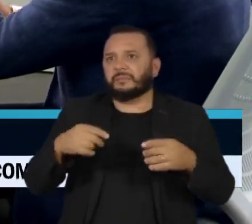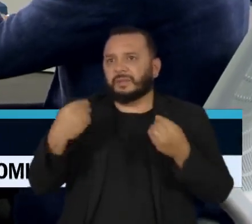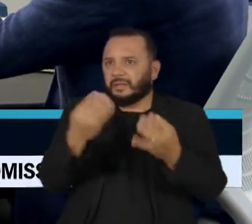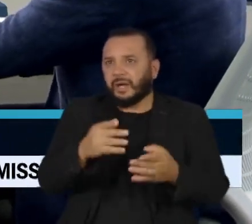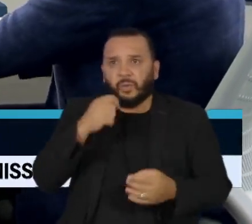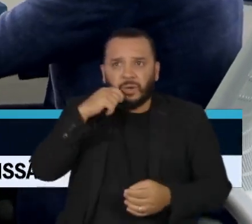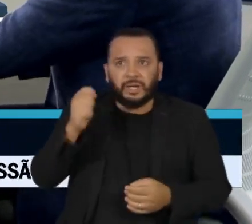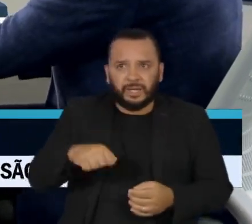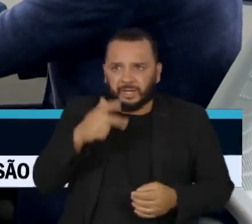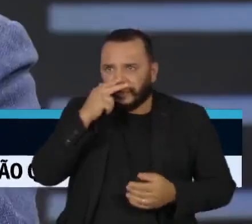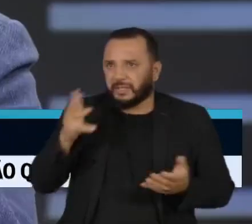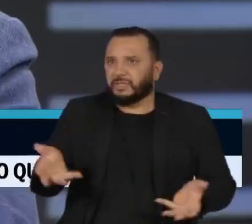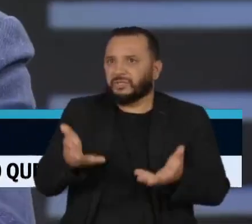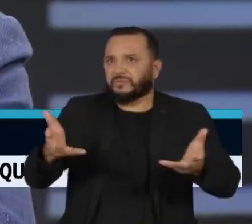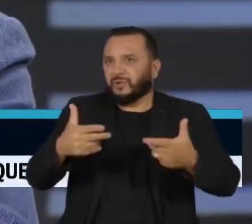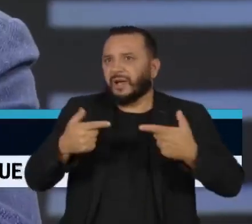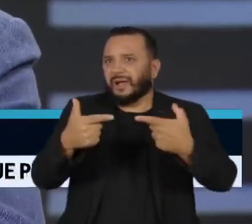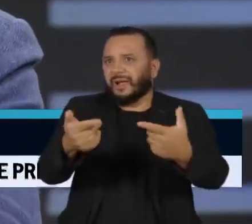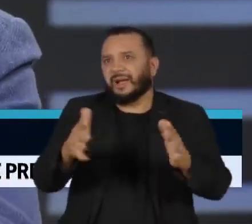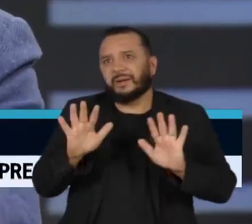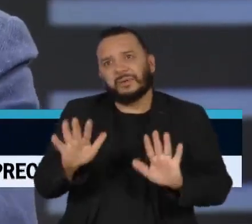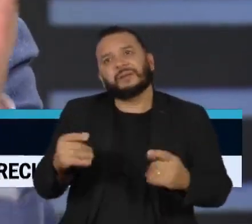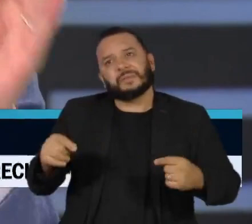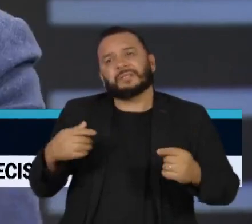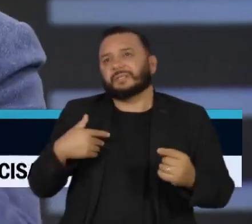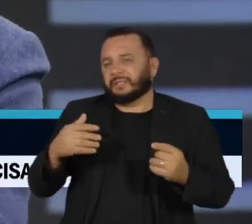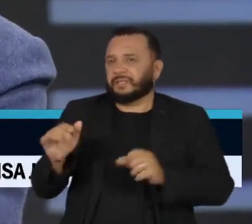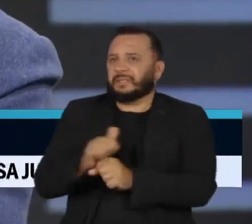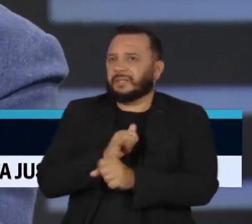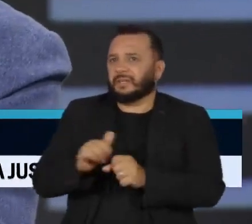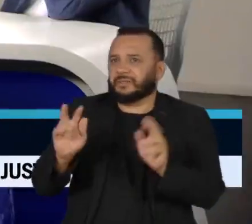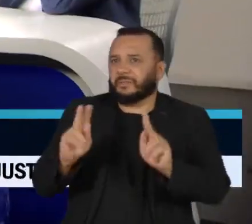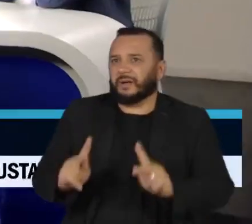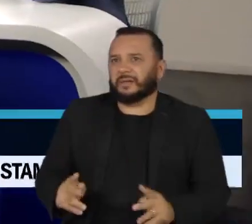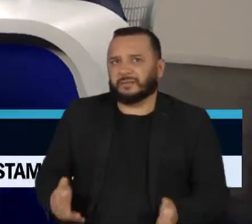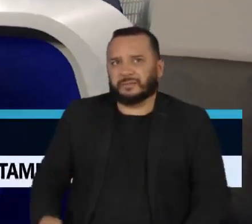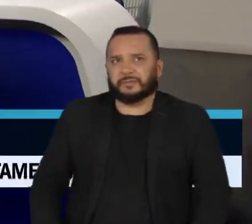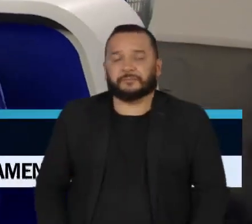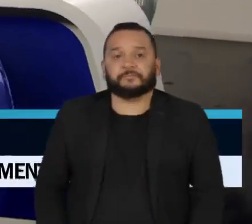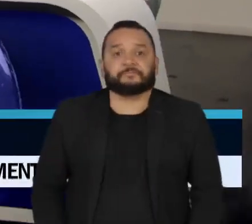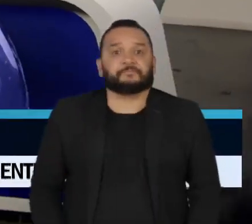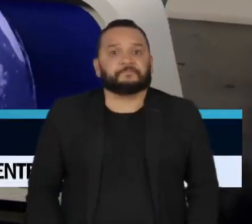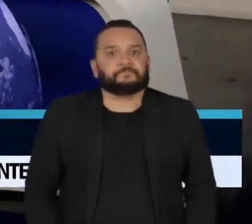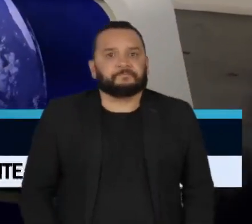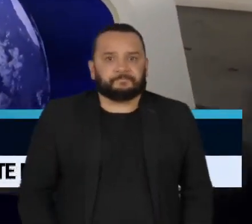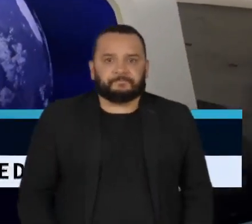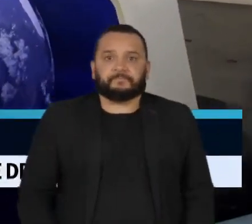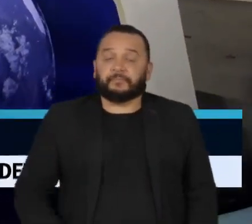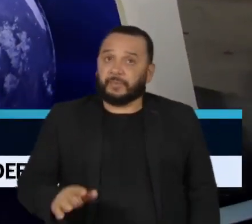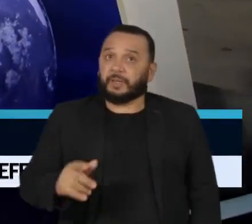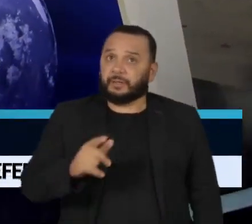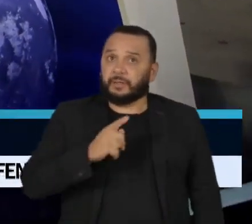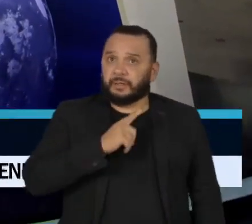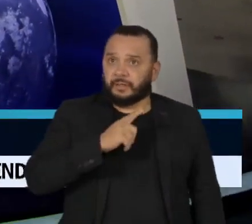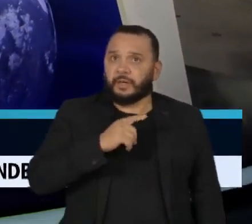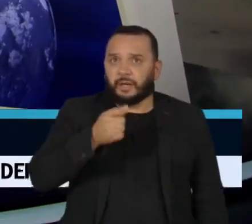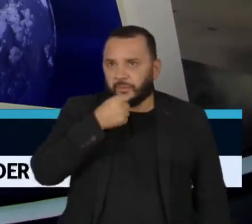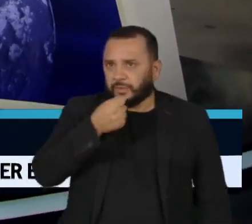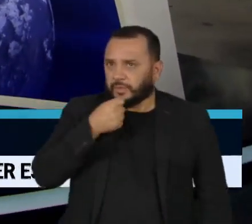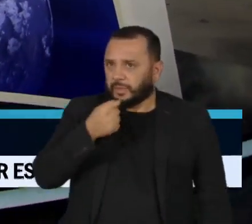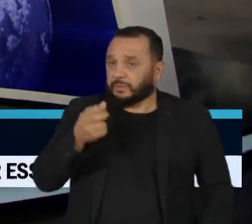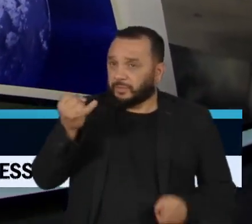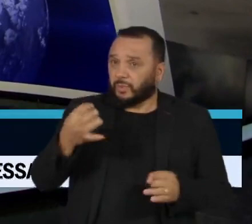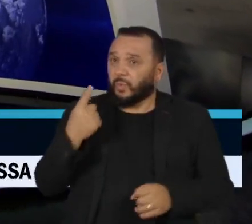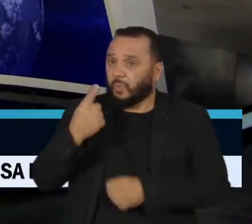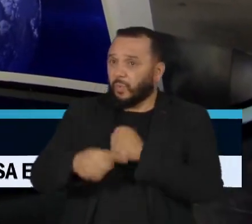Ucrânia nada disso mas é buscar um caminho para a paz urgentemente Então como vila falou a nossa reportagem também a guerra